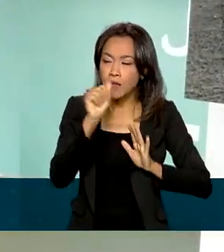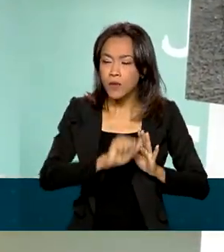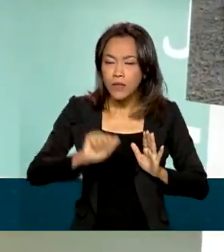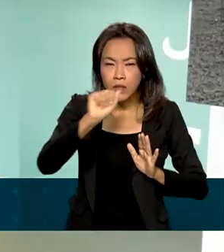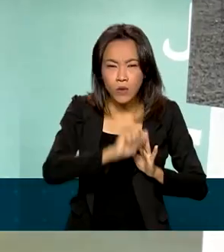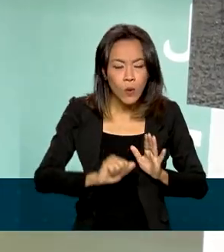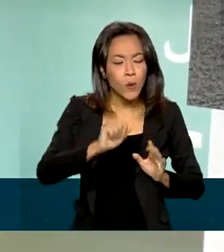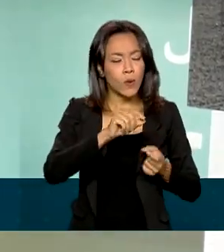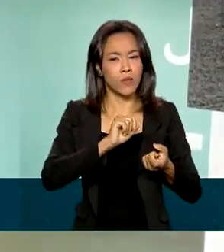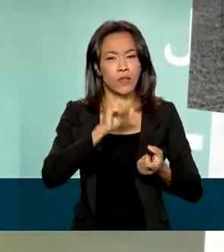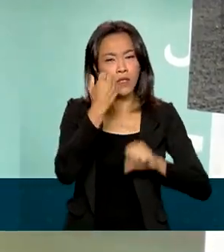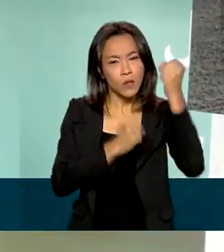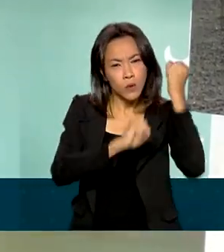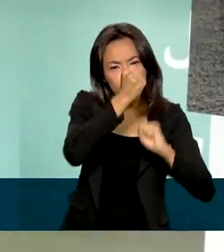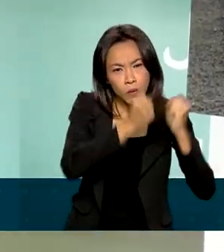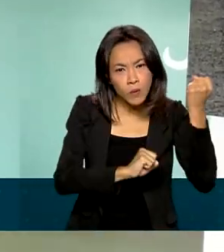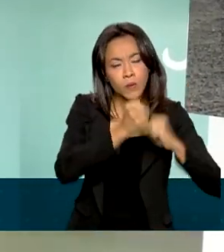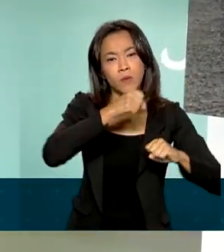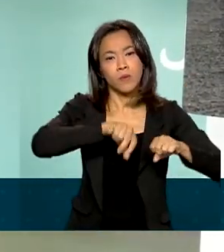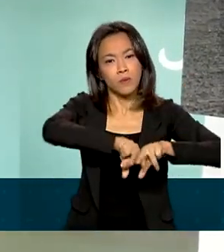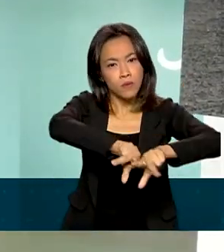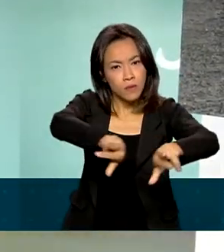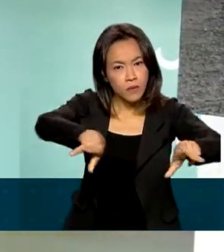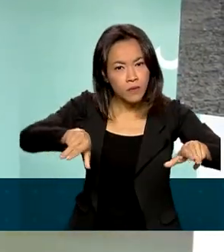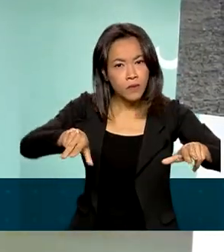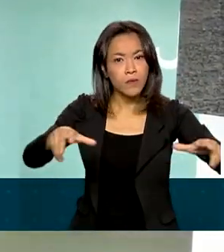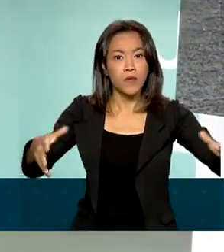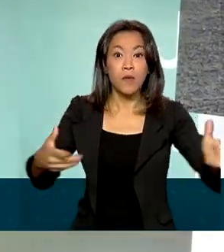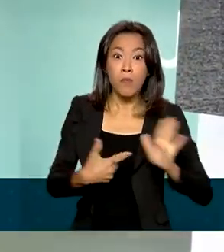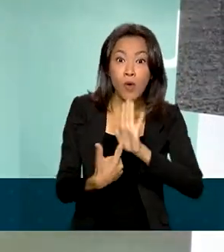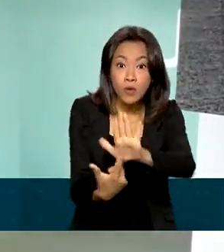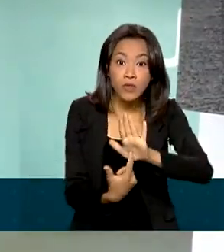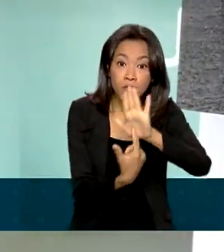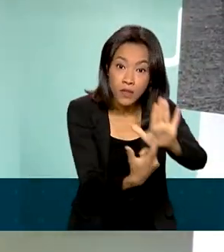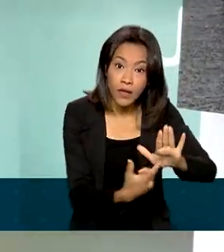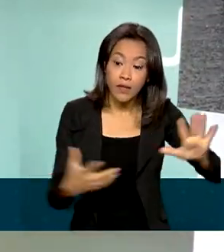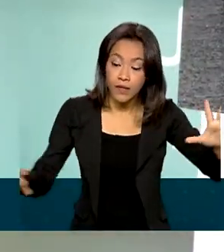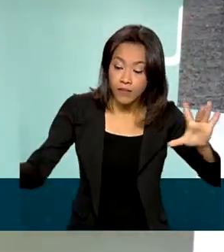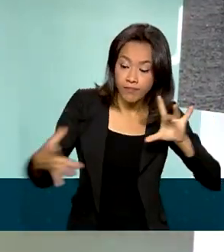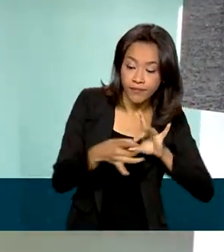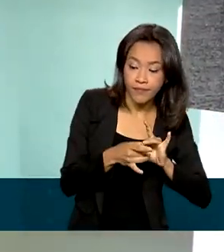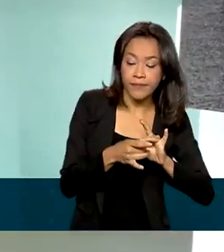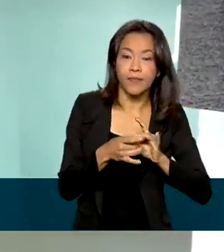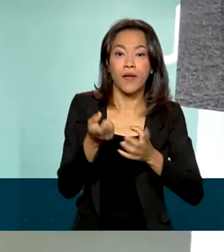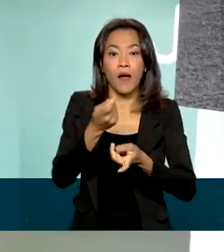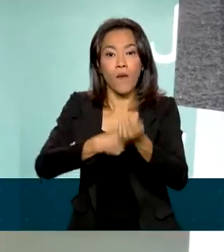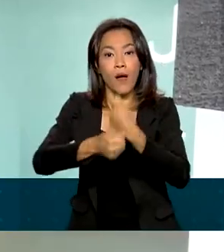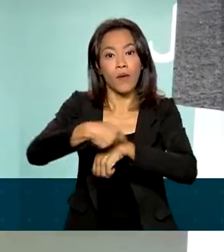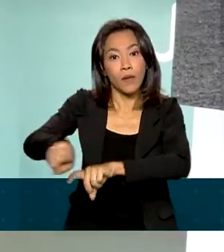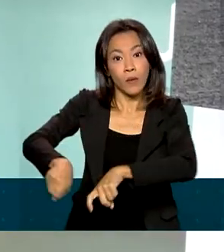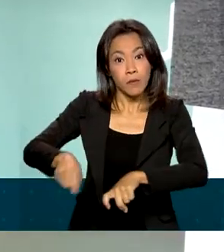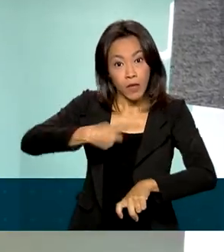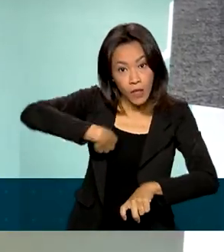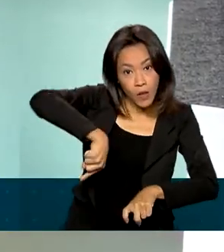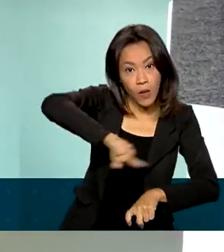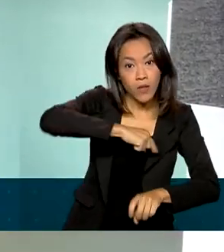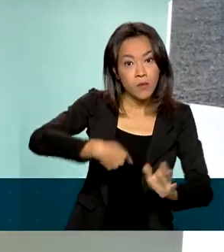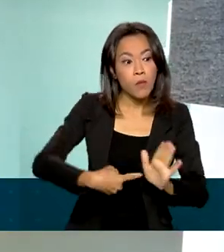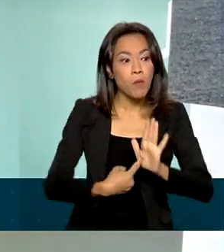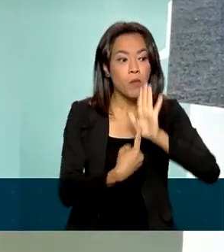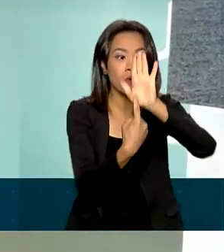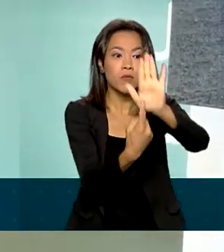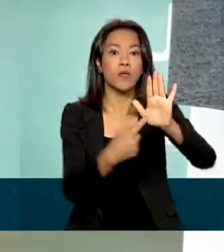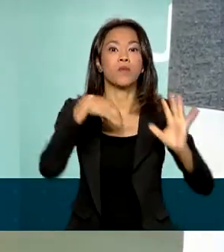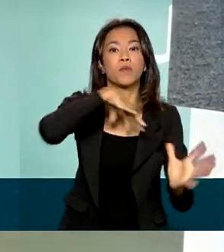indústrias, vamos dizer, relacionadas ao agronegócio, de modo que nós possamos mostrar ao mundo o quanto o